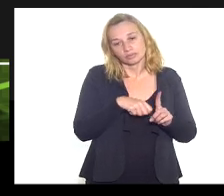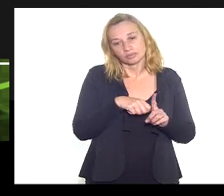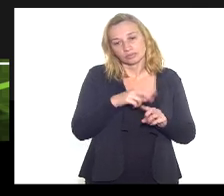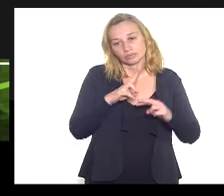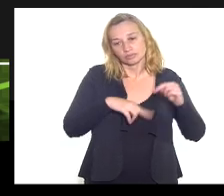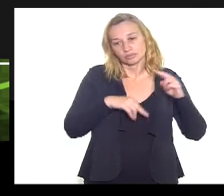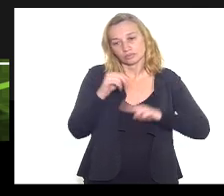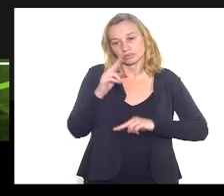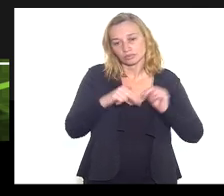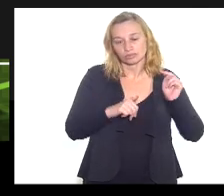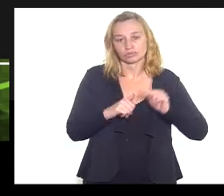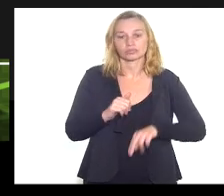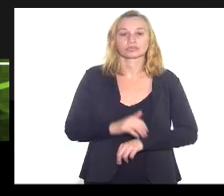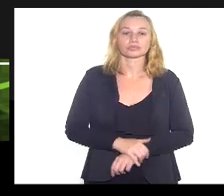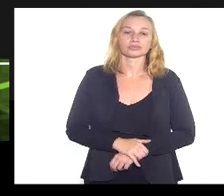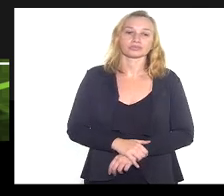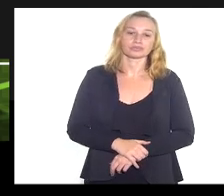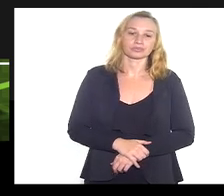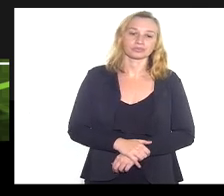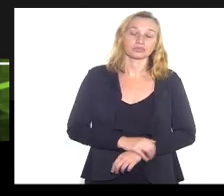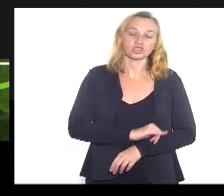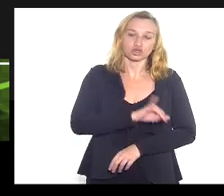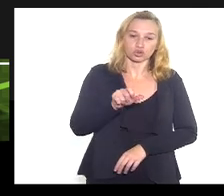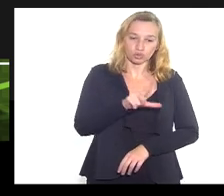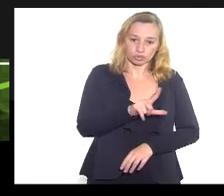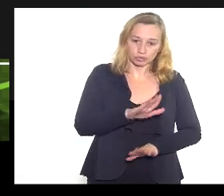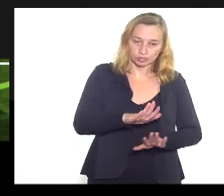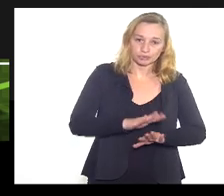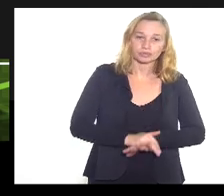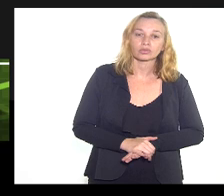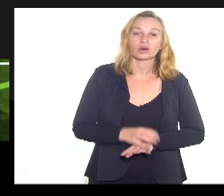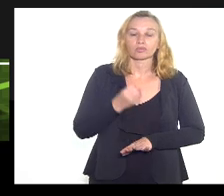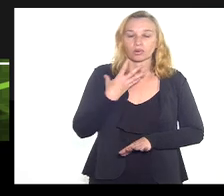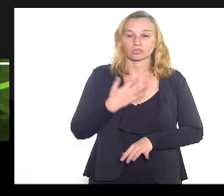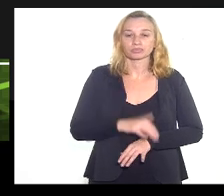julho que entra. Bom, eu vou